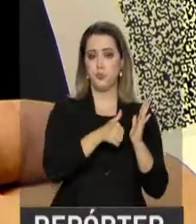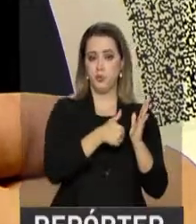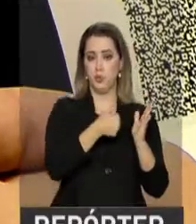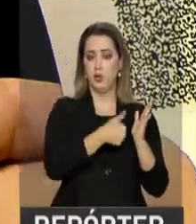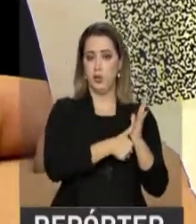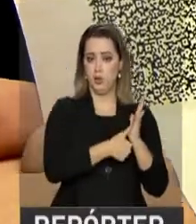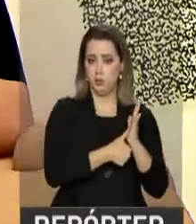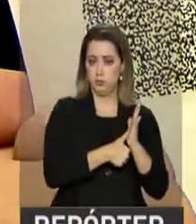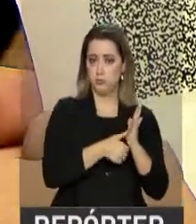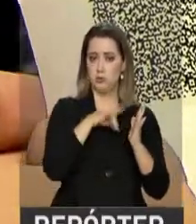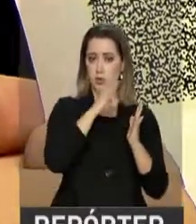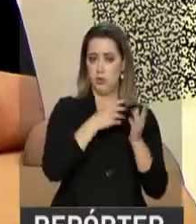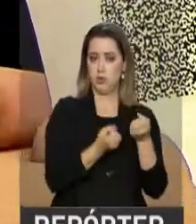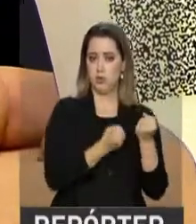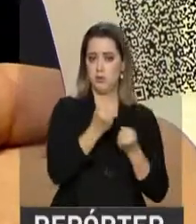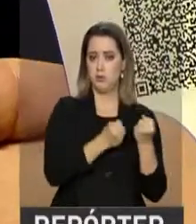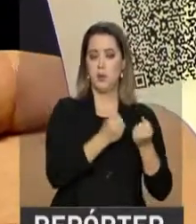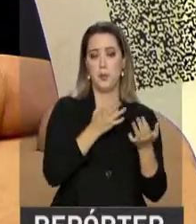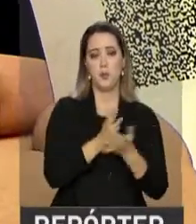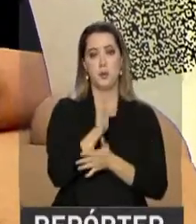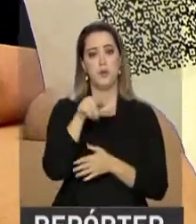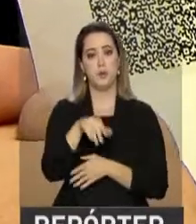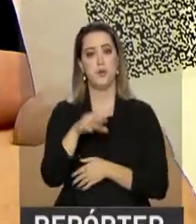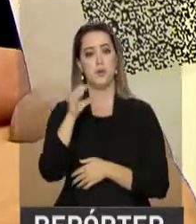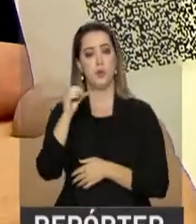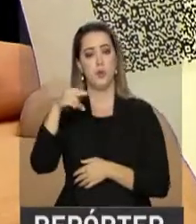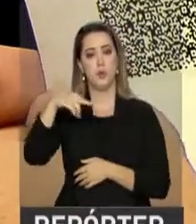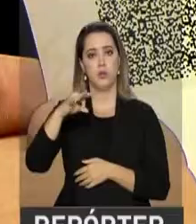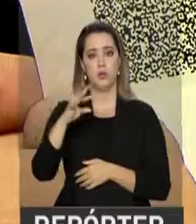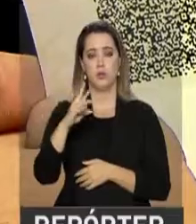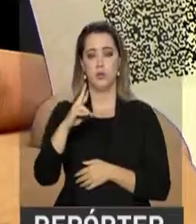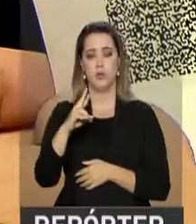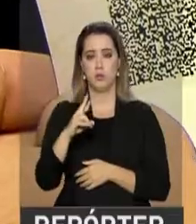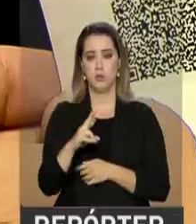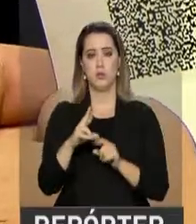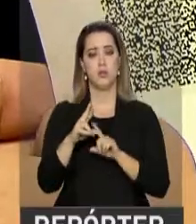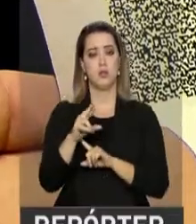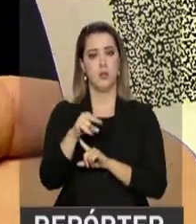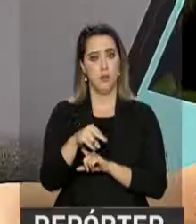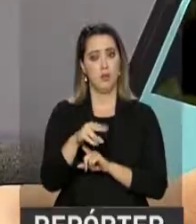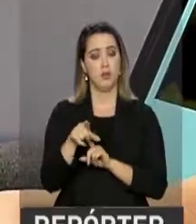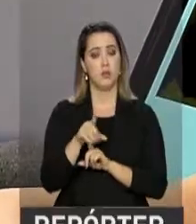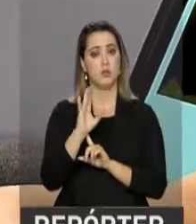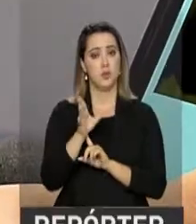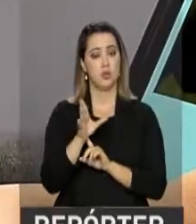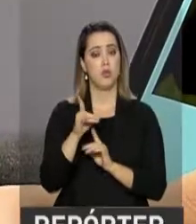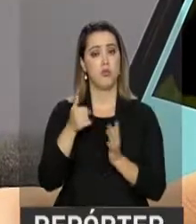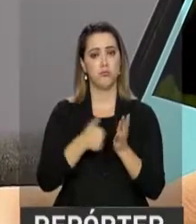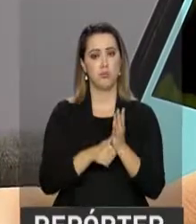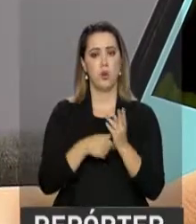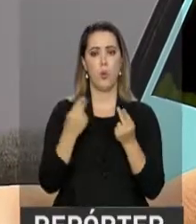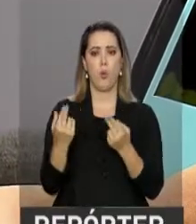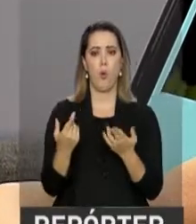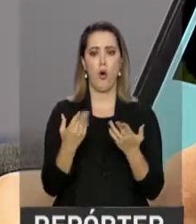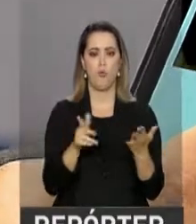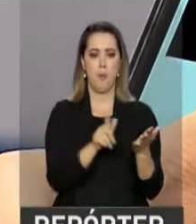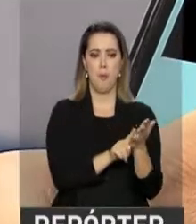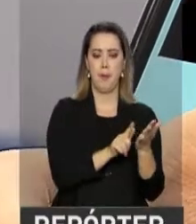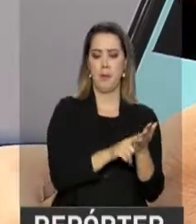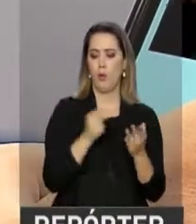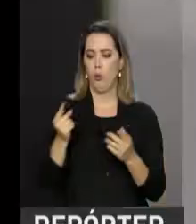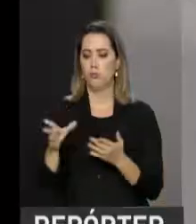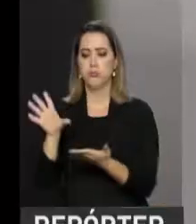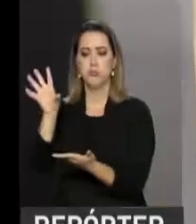aprovada nesta semana pelo conselho nacional de trânsito o contran a versão digital terá o mesmo valor jurídico da